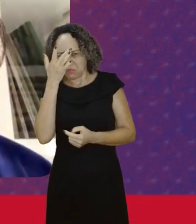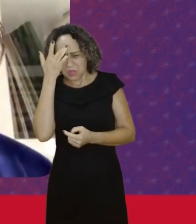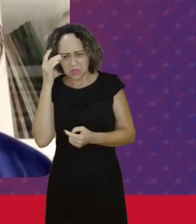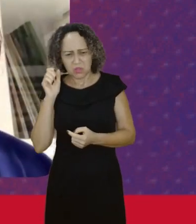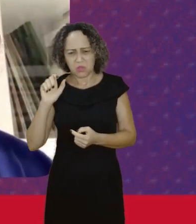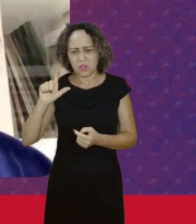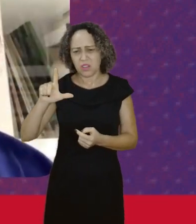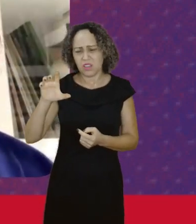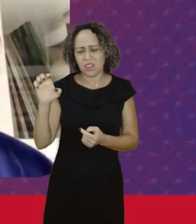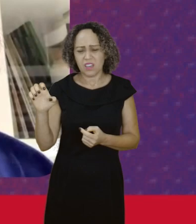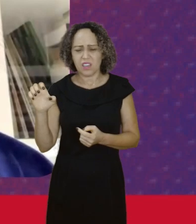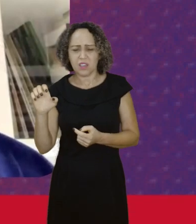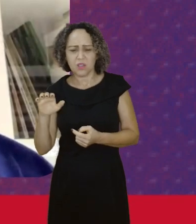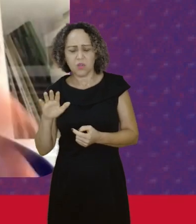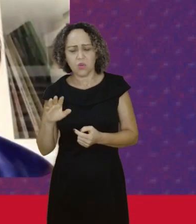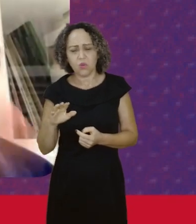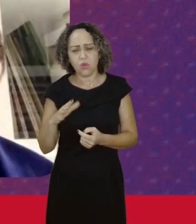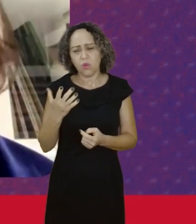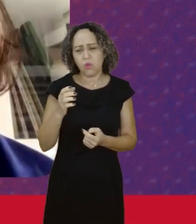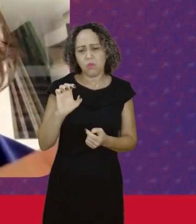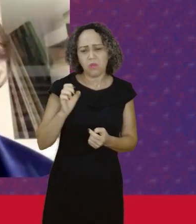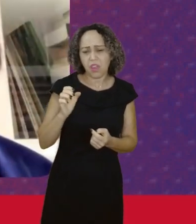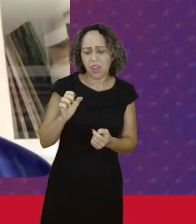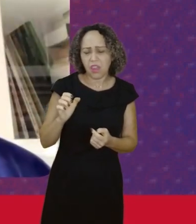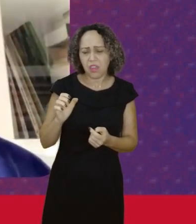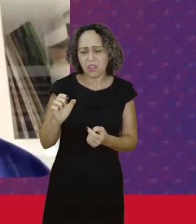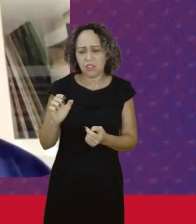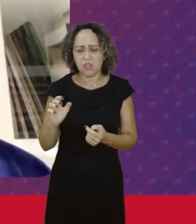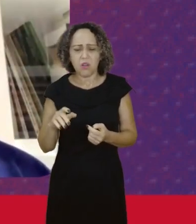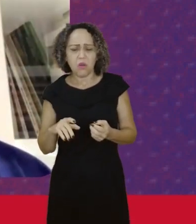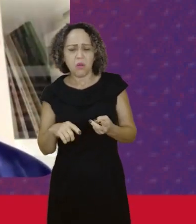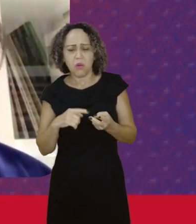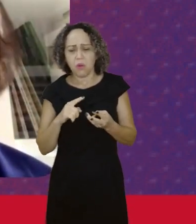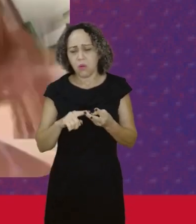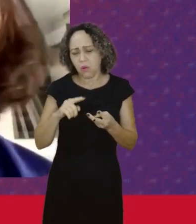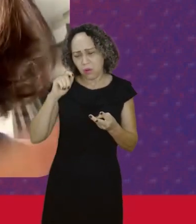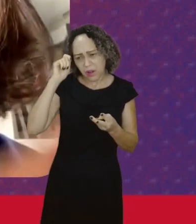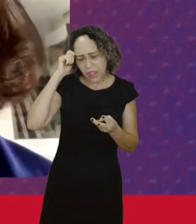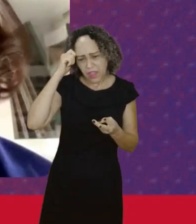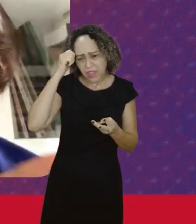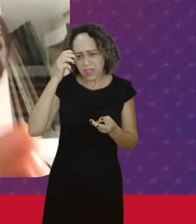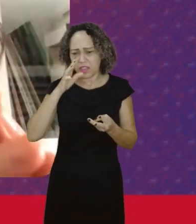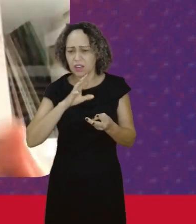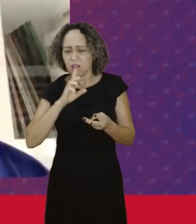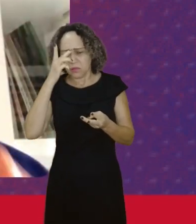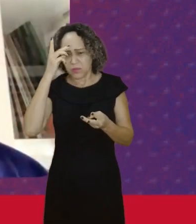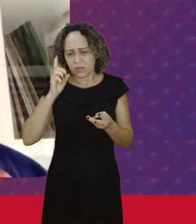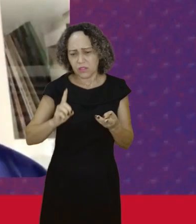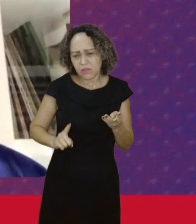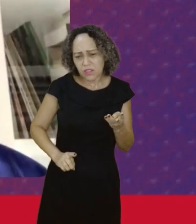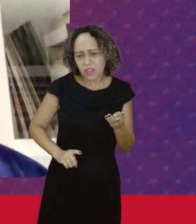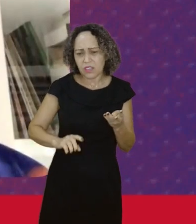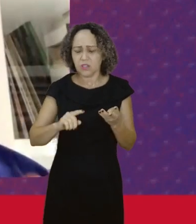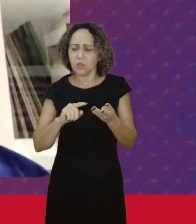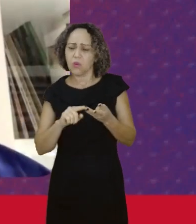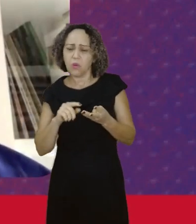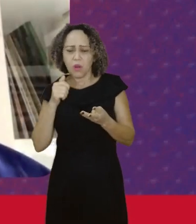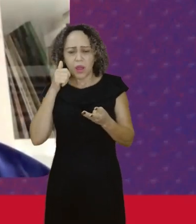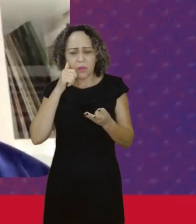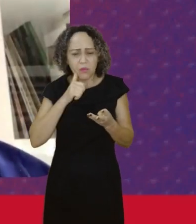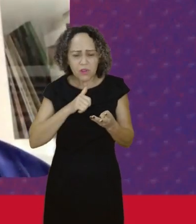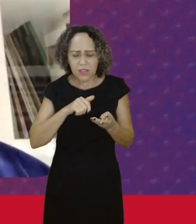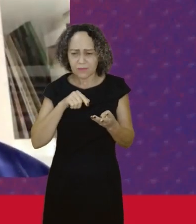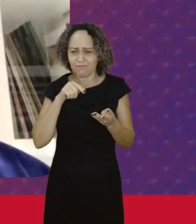lésbica, contra uma pessoa negra, contra uma pessoa deficiente e contra uma mulher. Ou